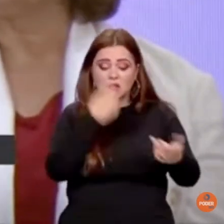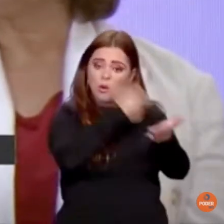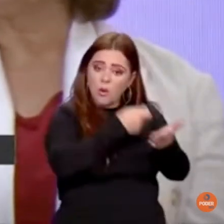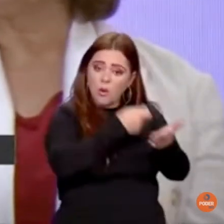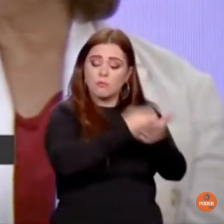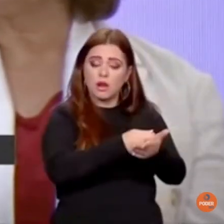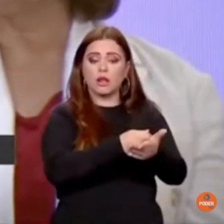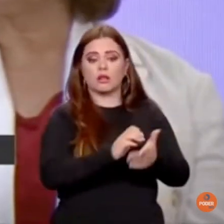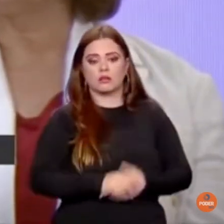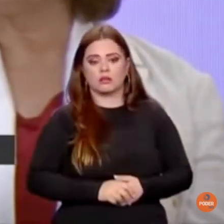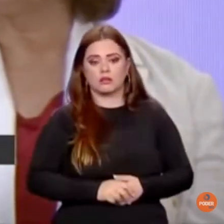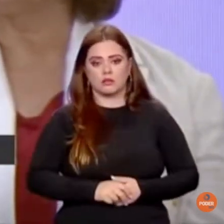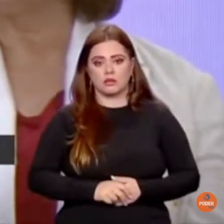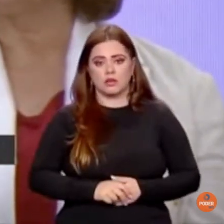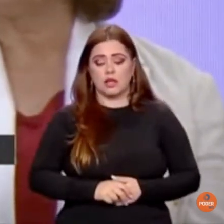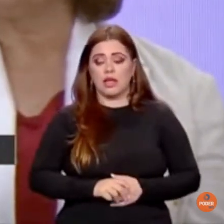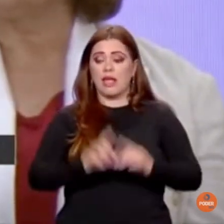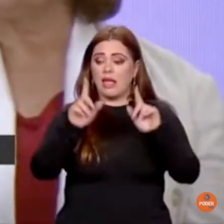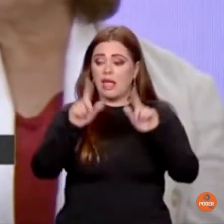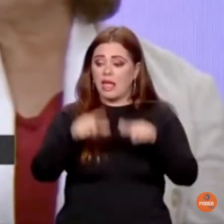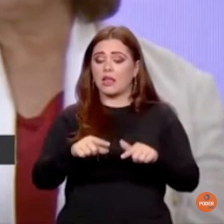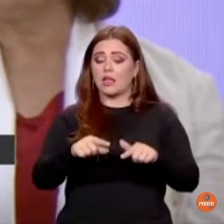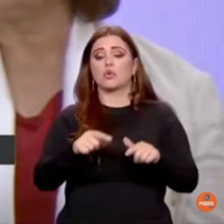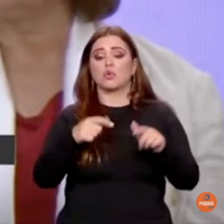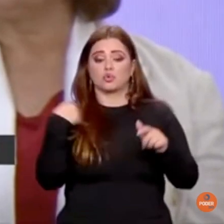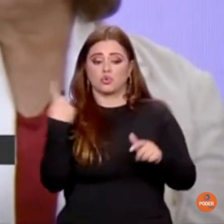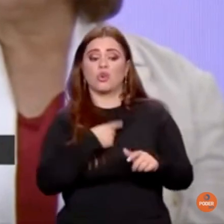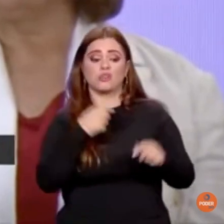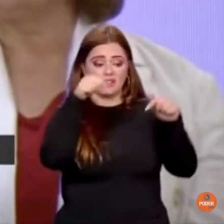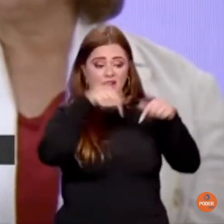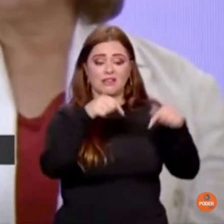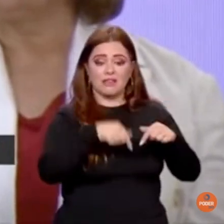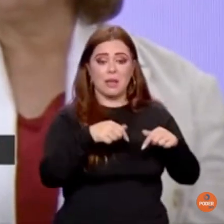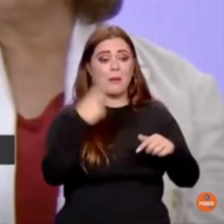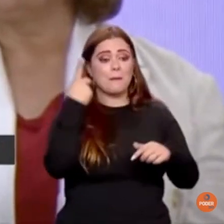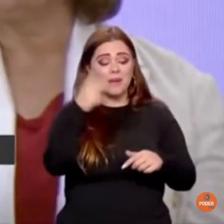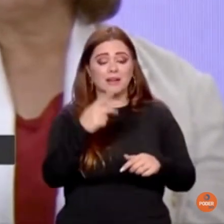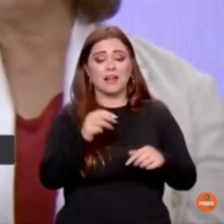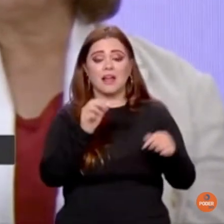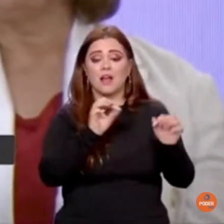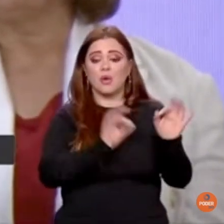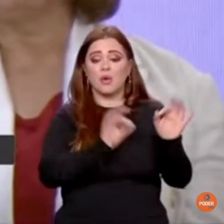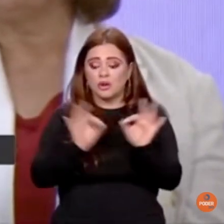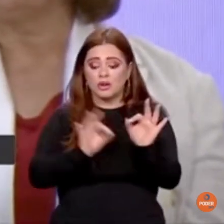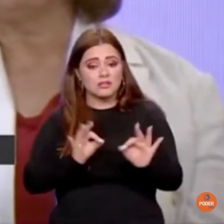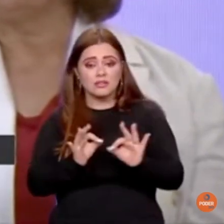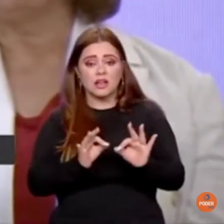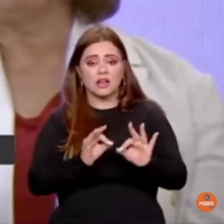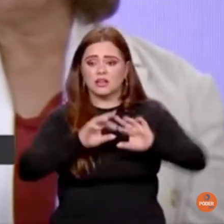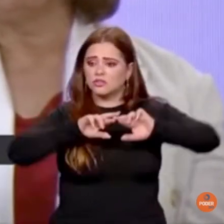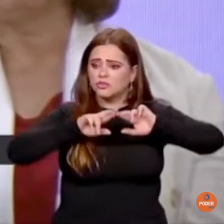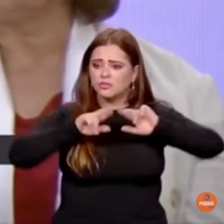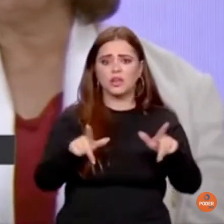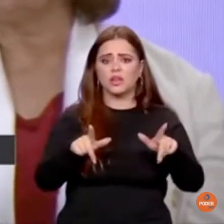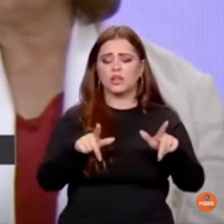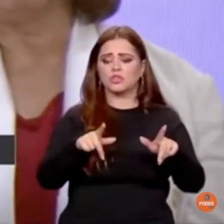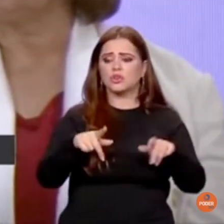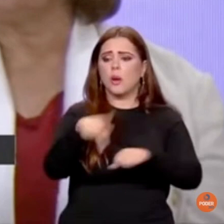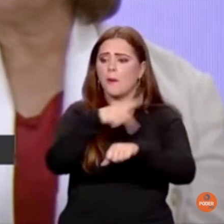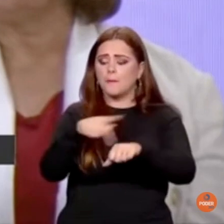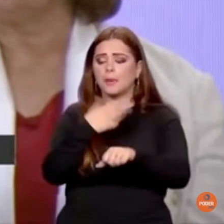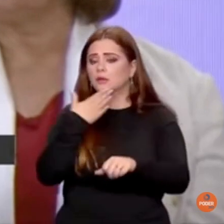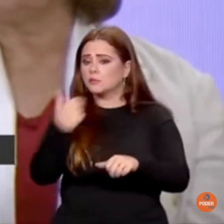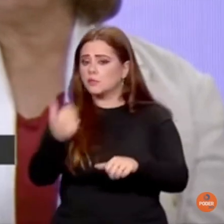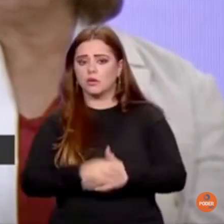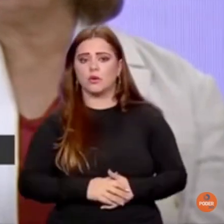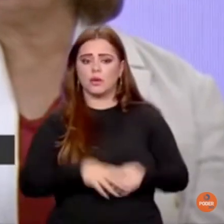por exigir desse governo. É para isso que a gente foi eleito, para fazer a diferença nesse país. E a diferença será feita